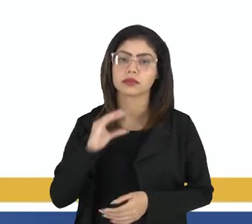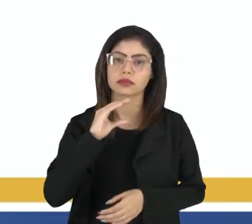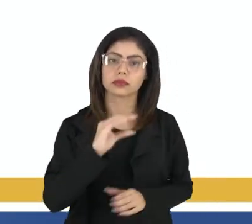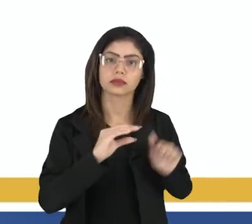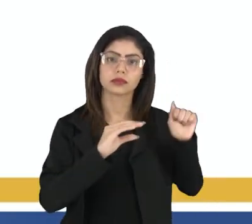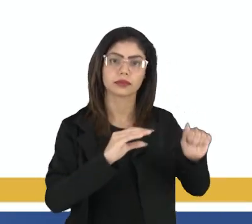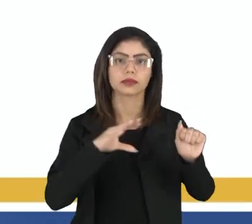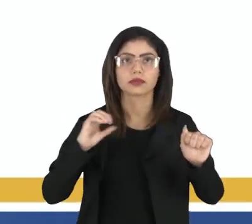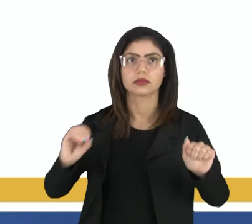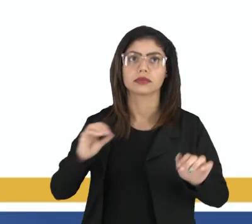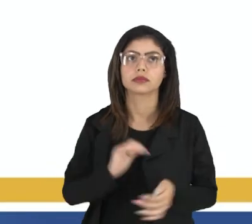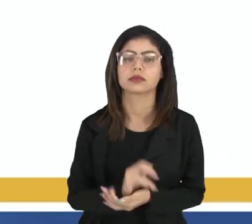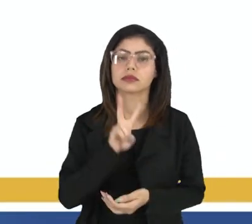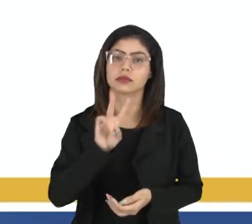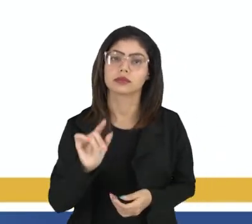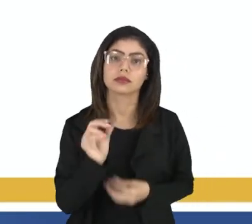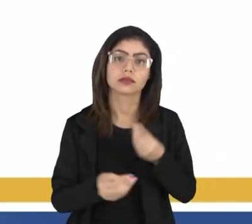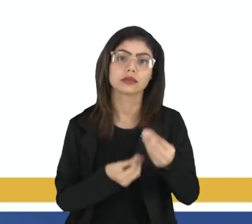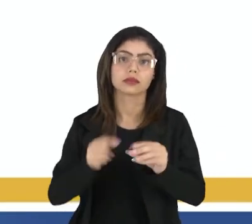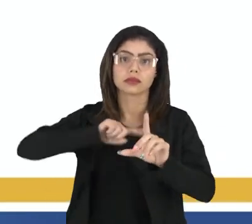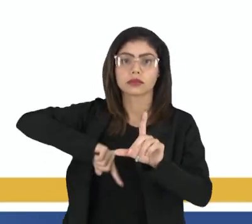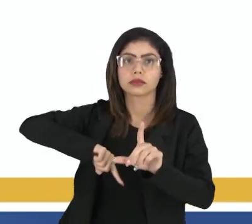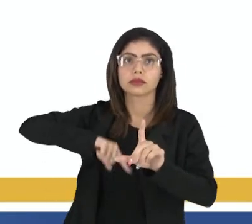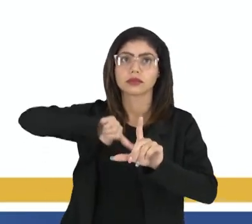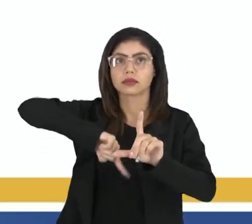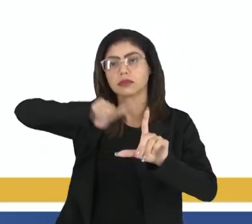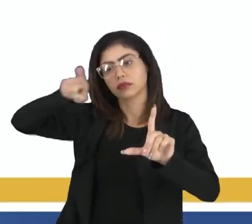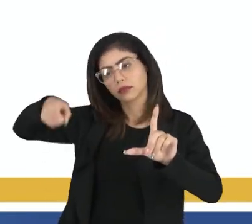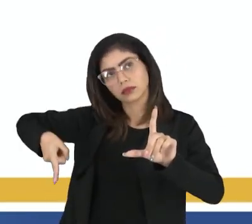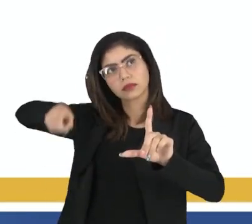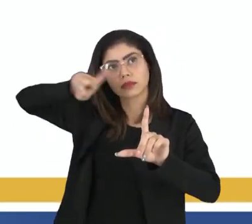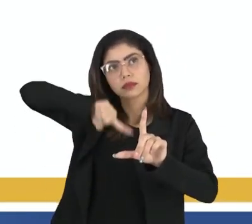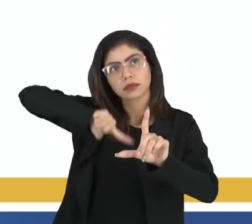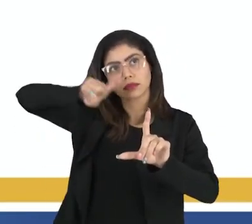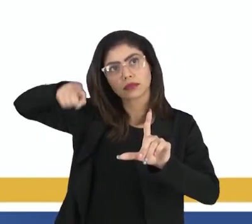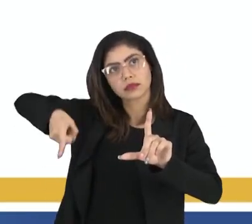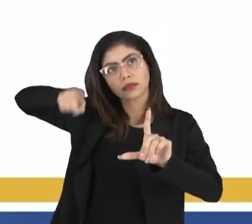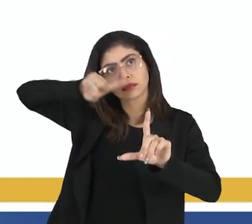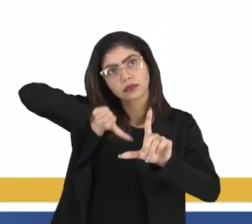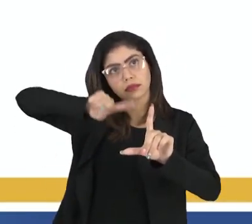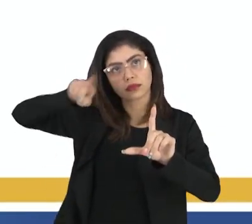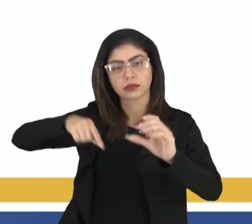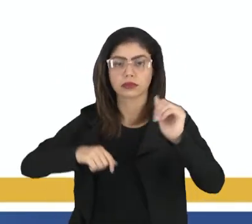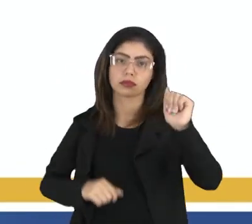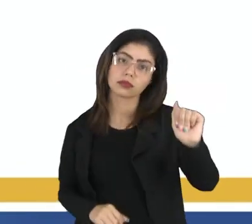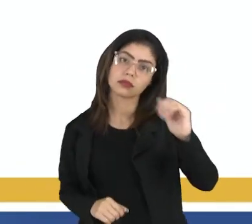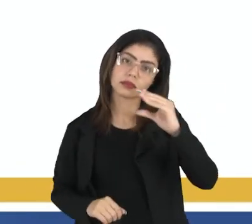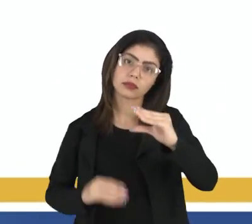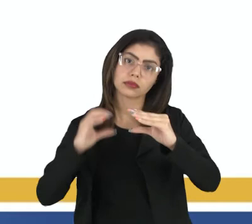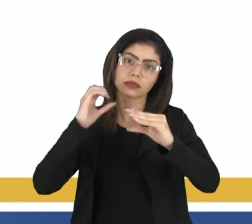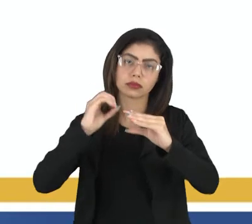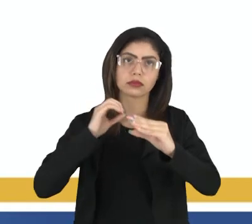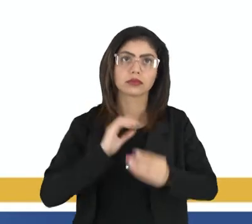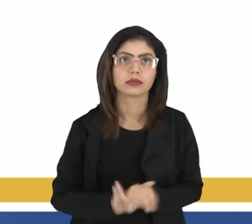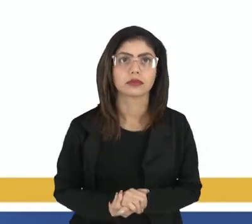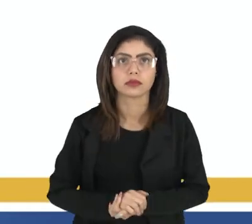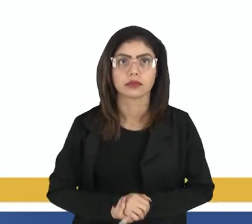que zero, a minha concavidade vai ser para onde? Para baixo. Então, olha aí, vai dizer, o ponto